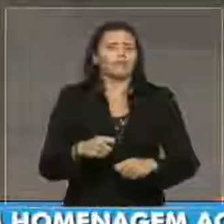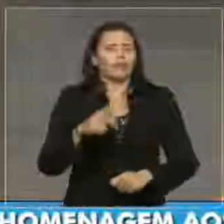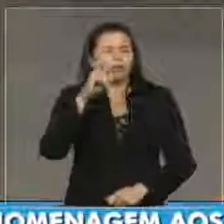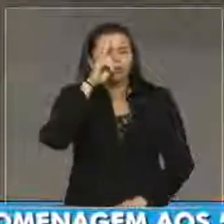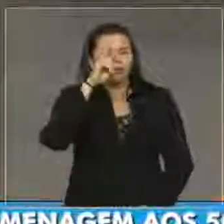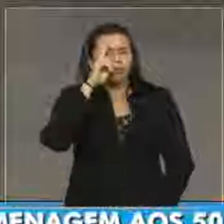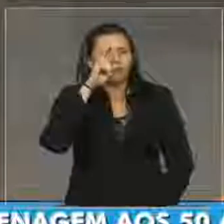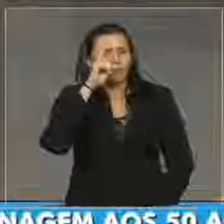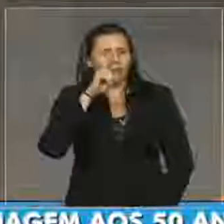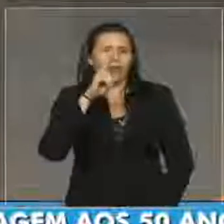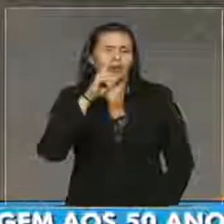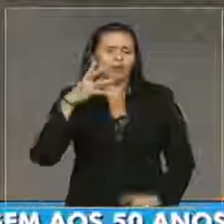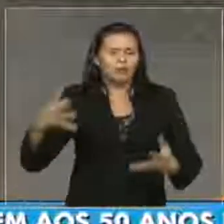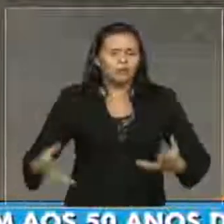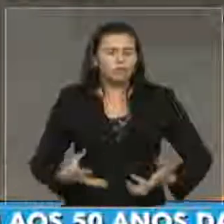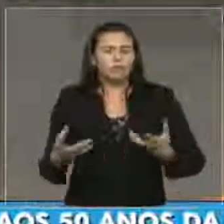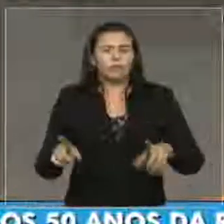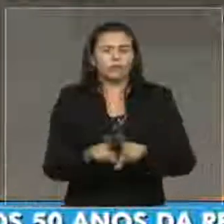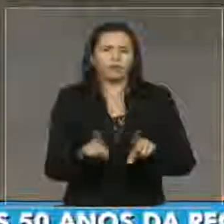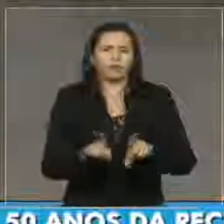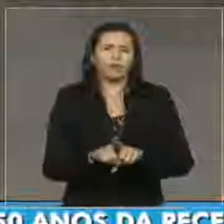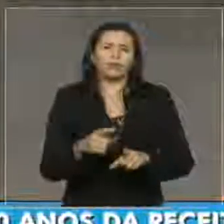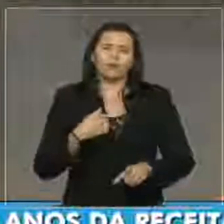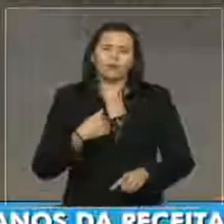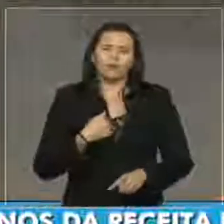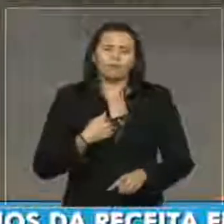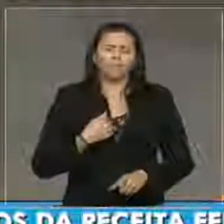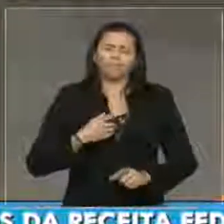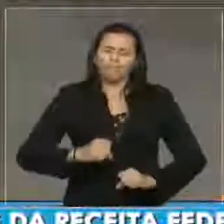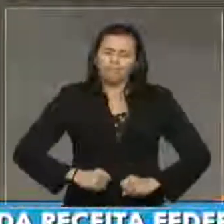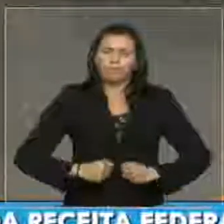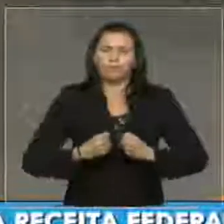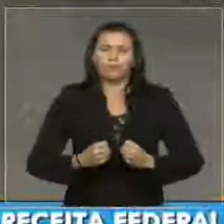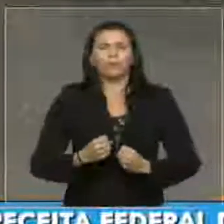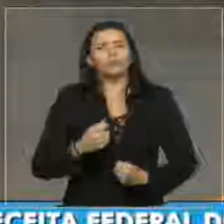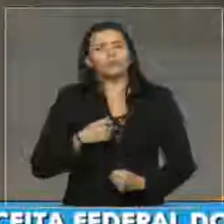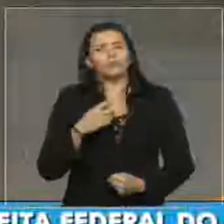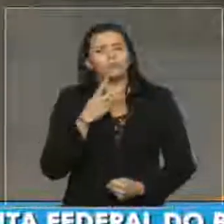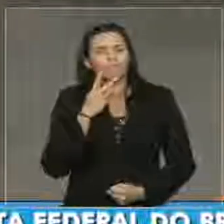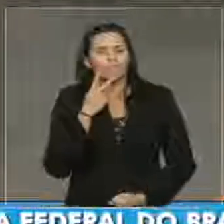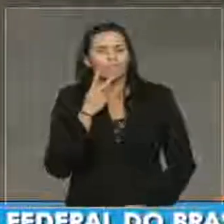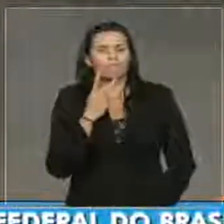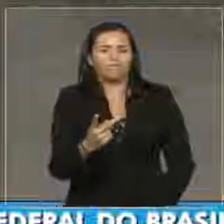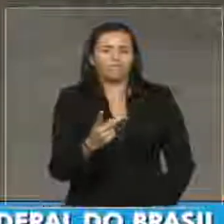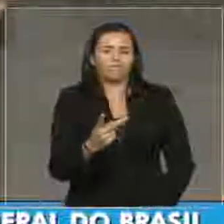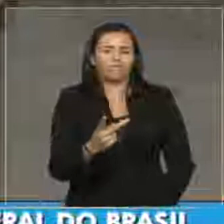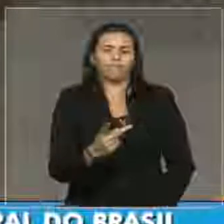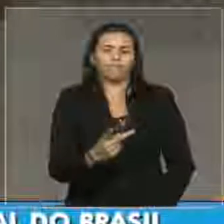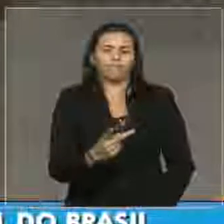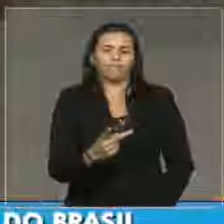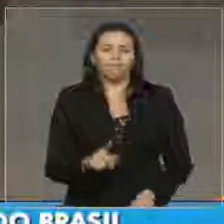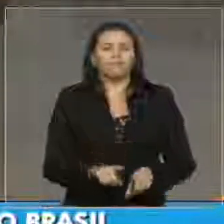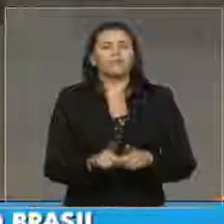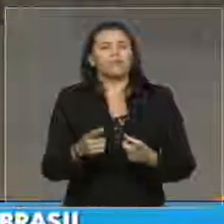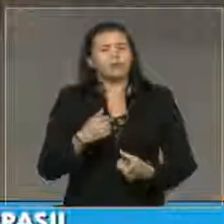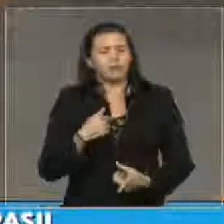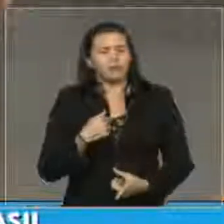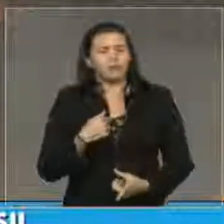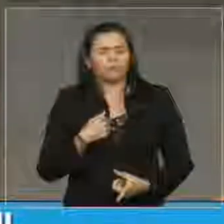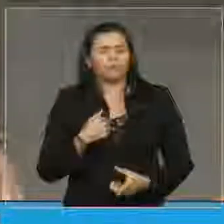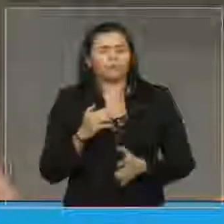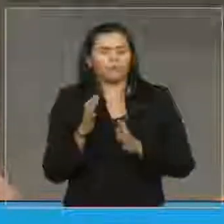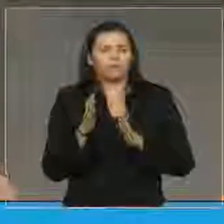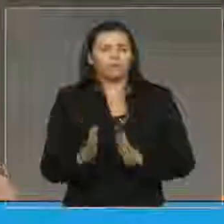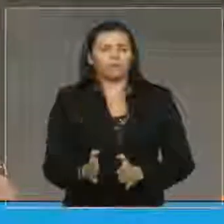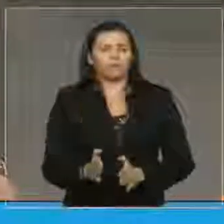vezes a minha ênfase no falar pode levar a interpretações equivocadas. Mas eu continuo a ser